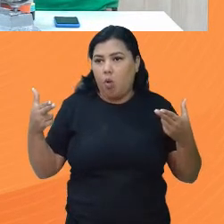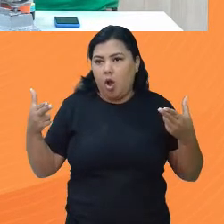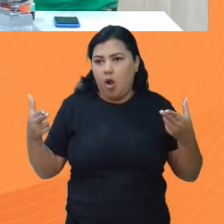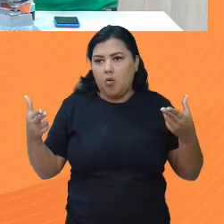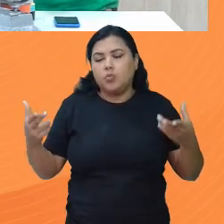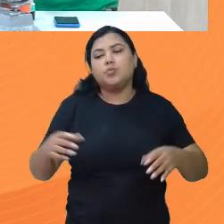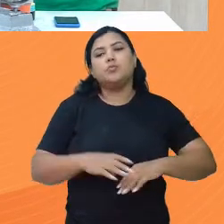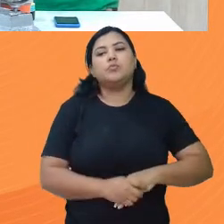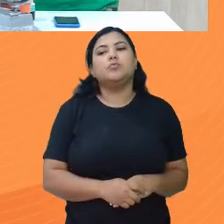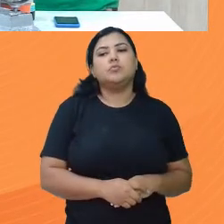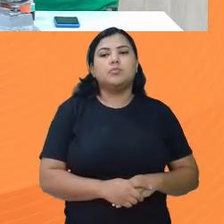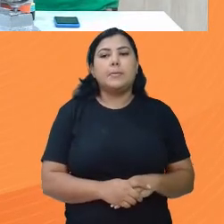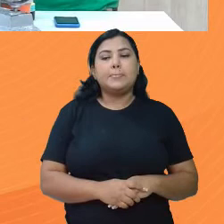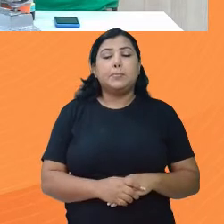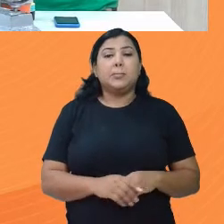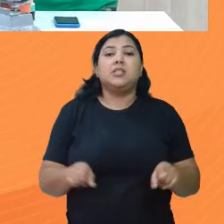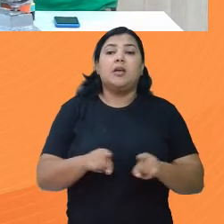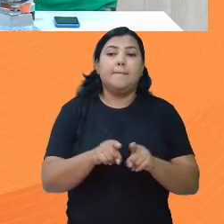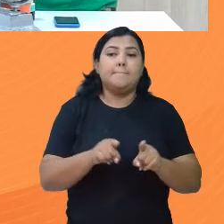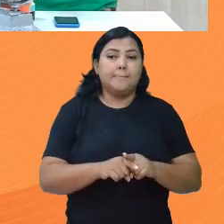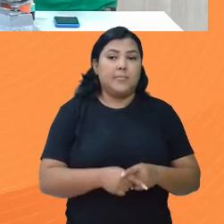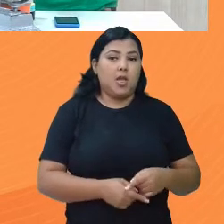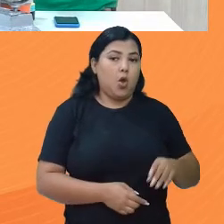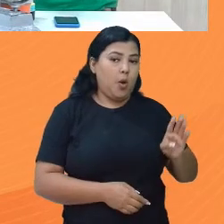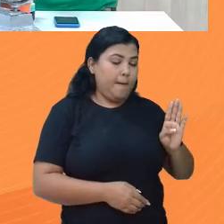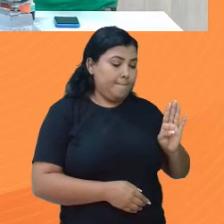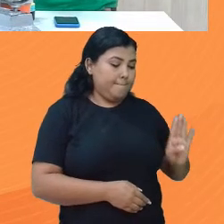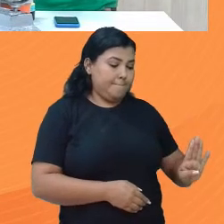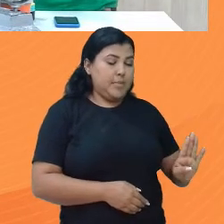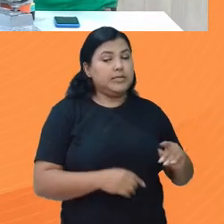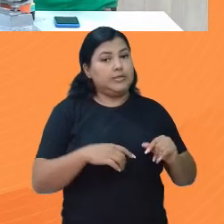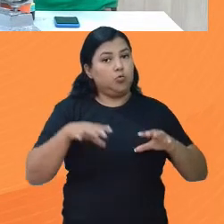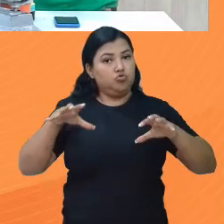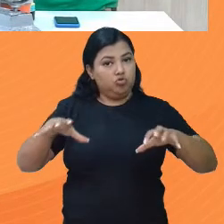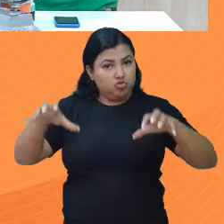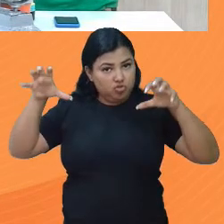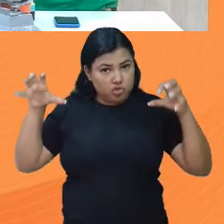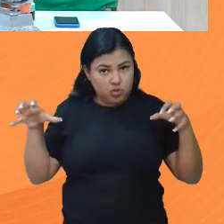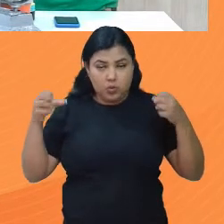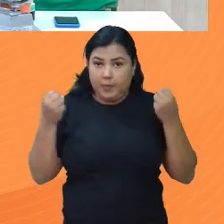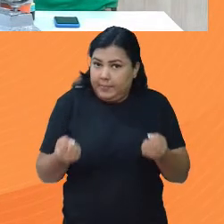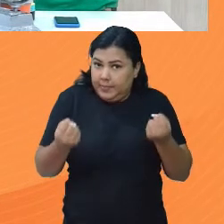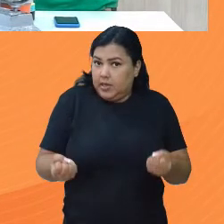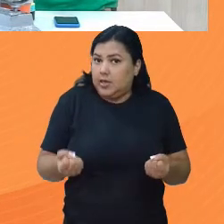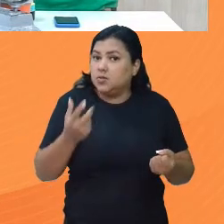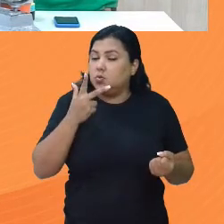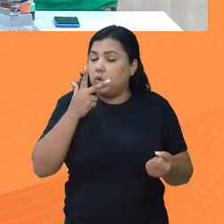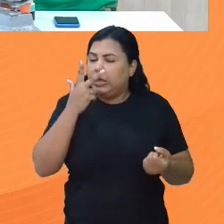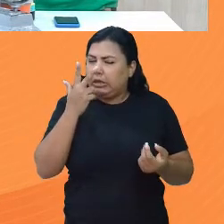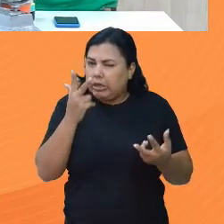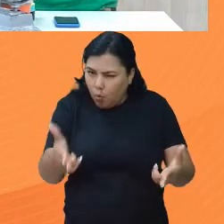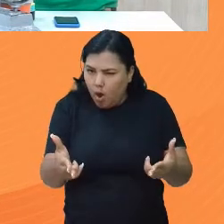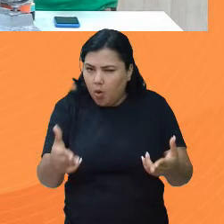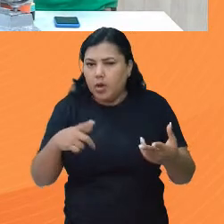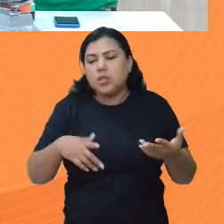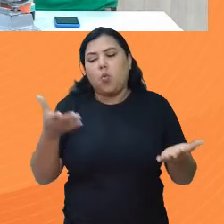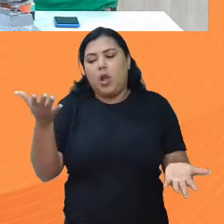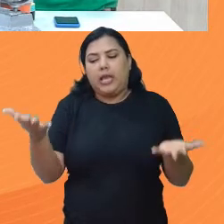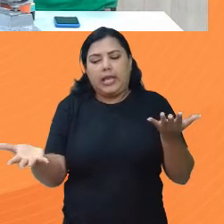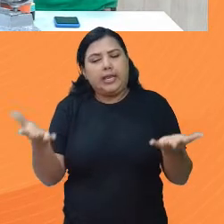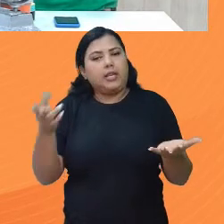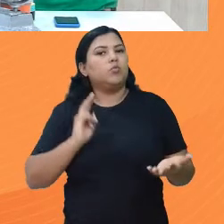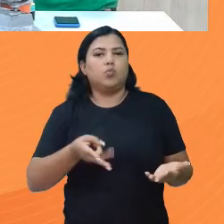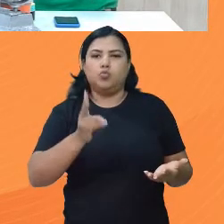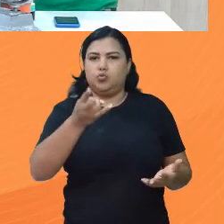na ilustração, e eu fiz ao vivo aqui na balança. Ou seja, se eu tiro coisas iguais numa balança em equilíbrio, ela permanece